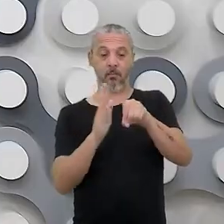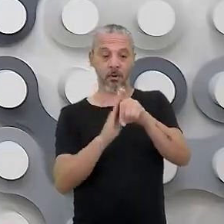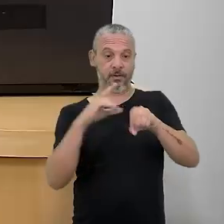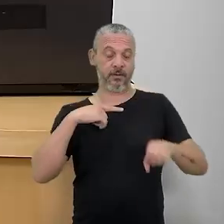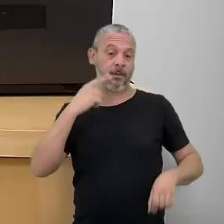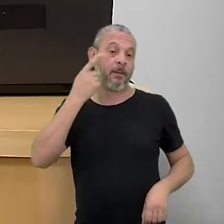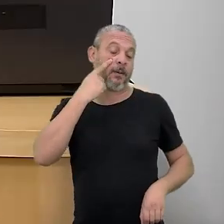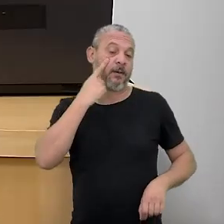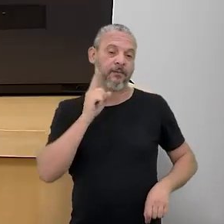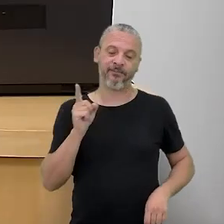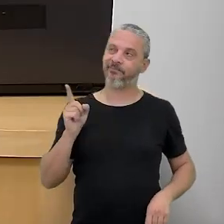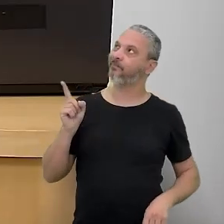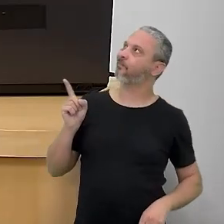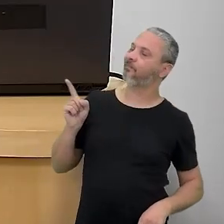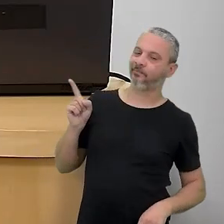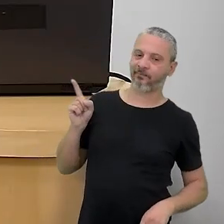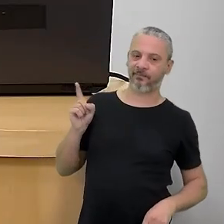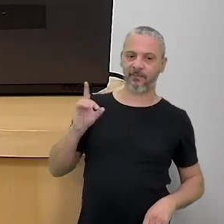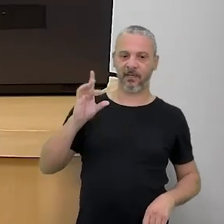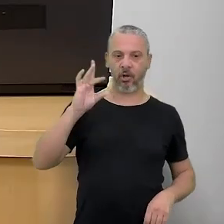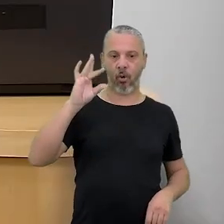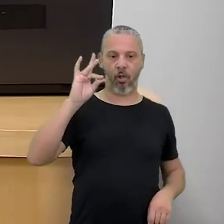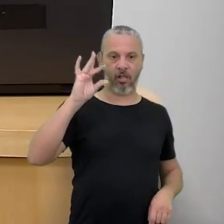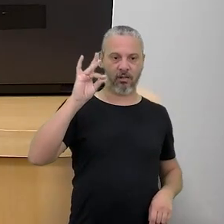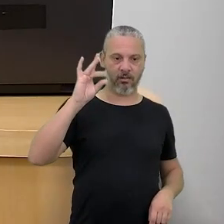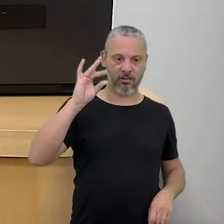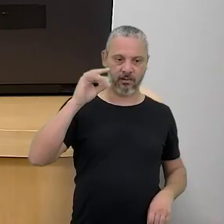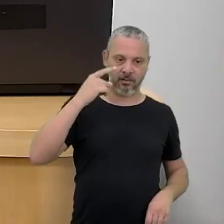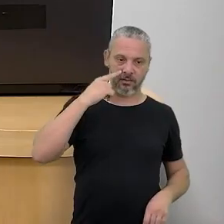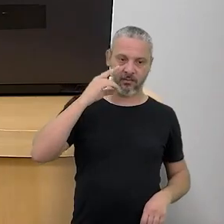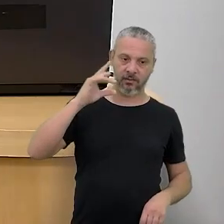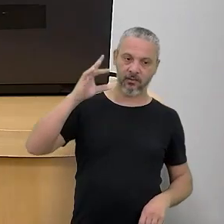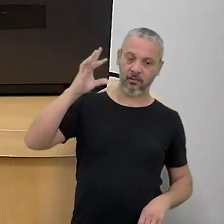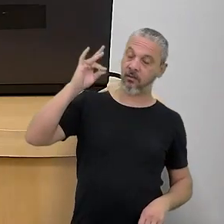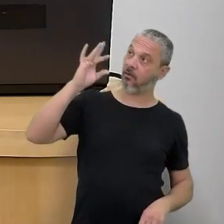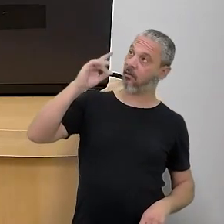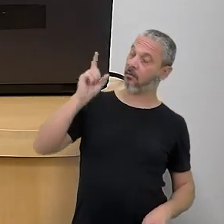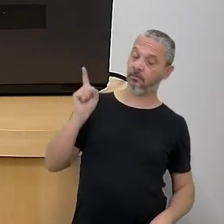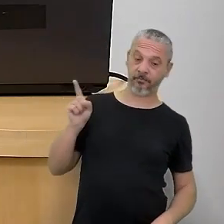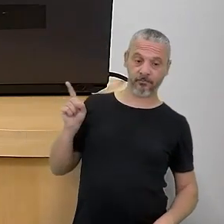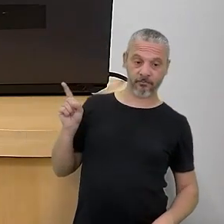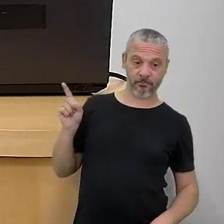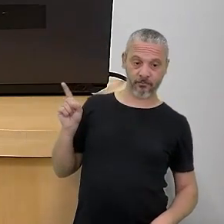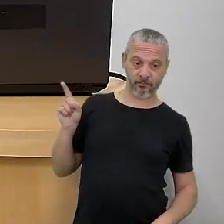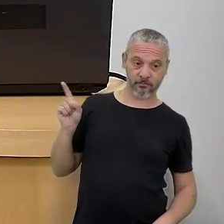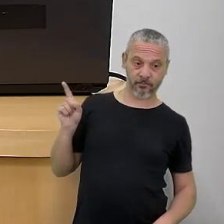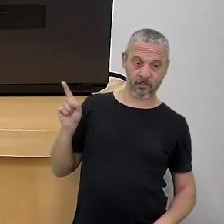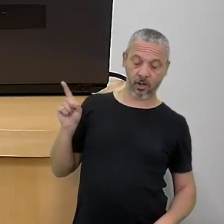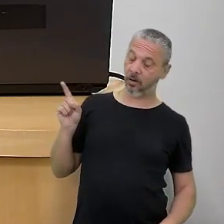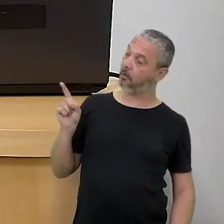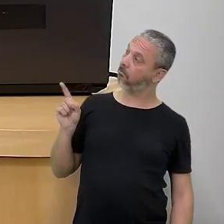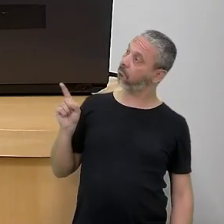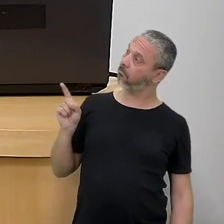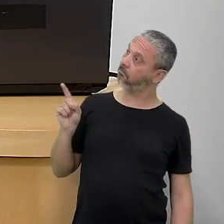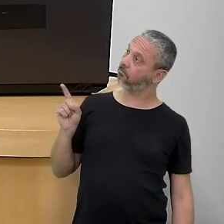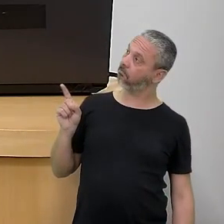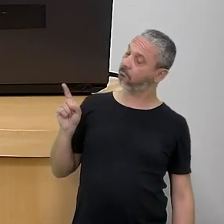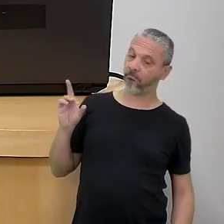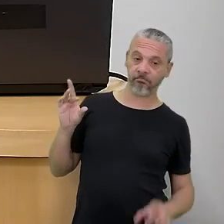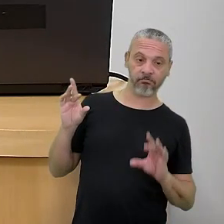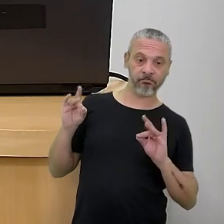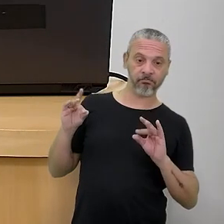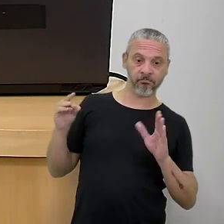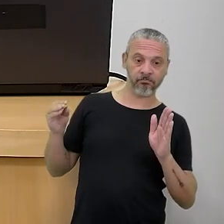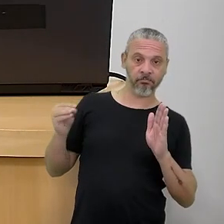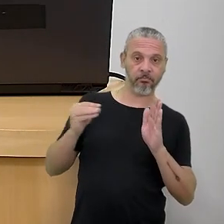a lateral. Então, a gente vai pegar a cola quente e aqui, nesse caso, vai na pontinha da cola quente, nós vamos